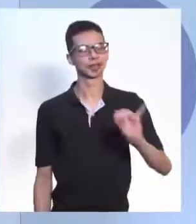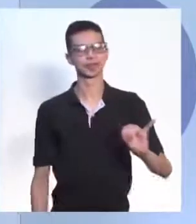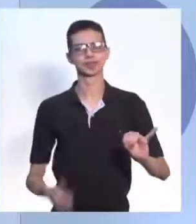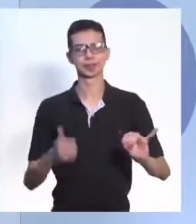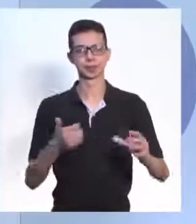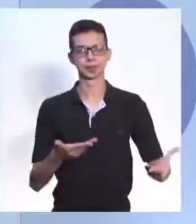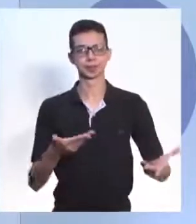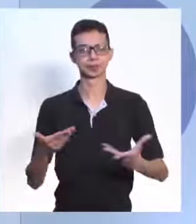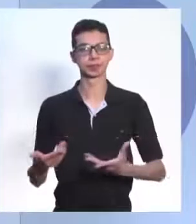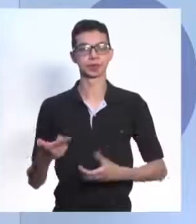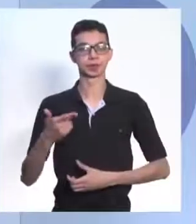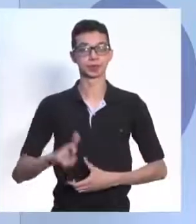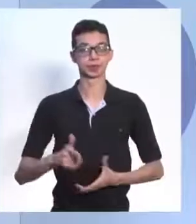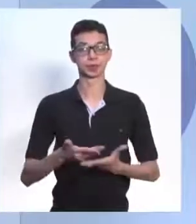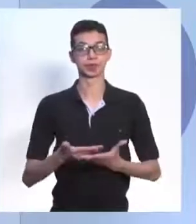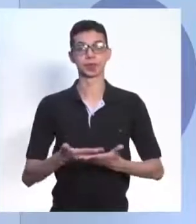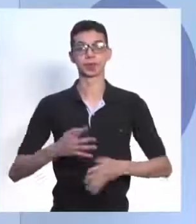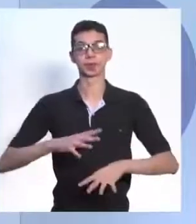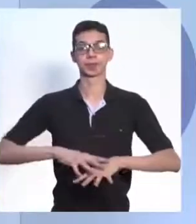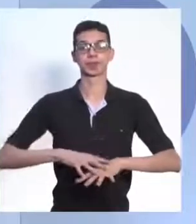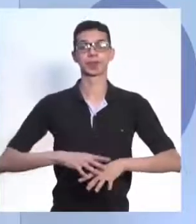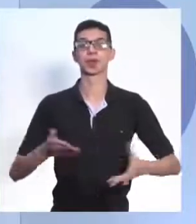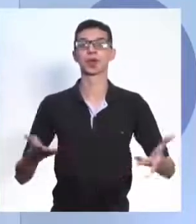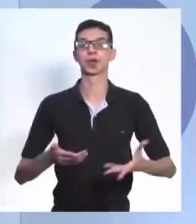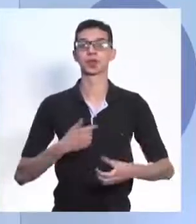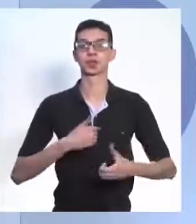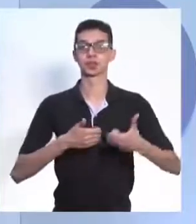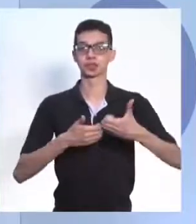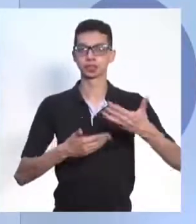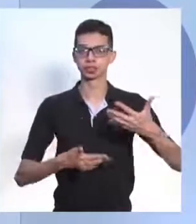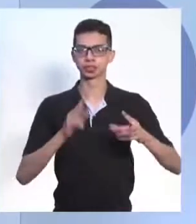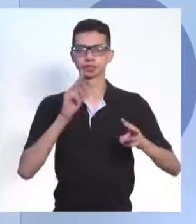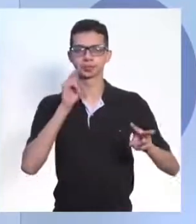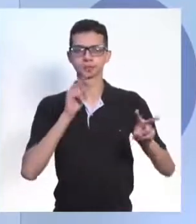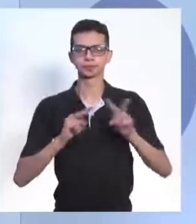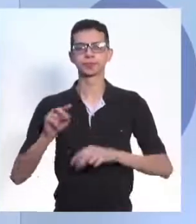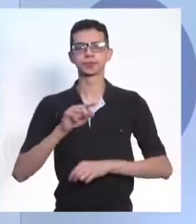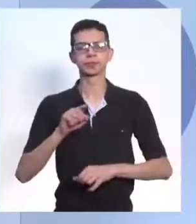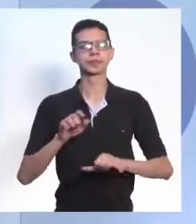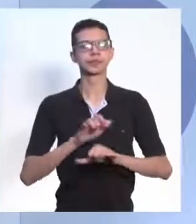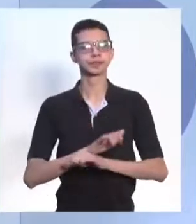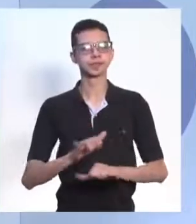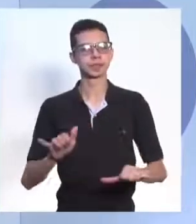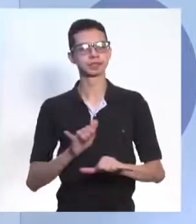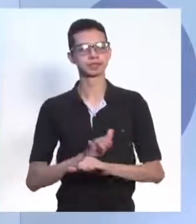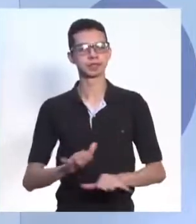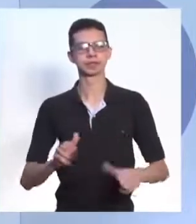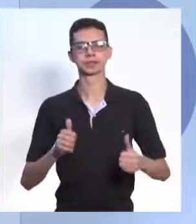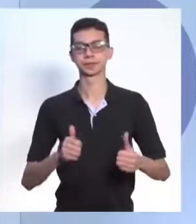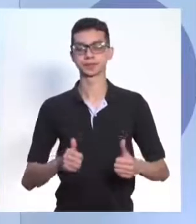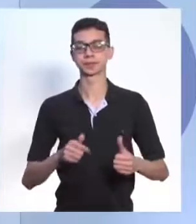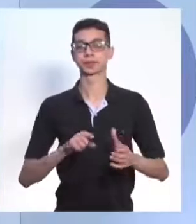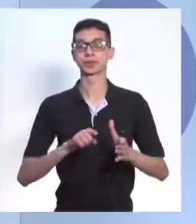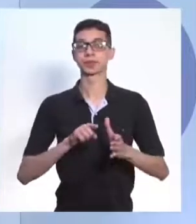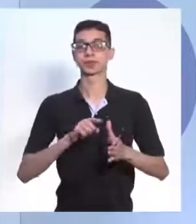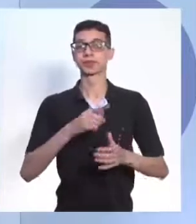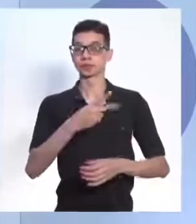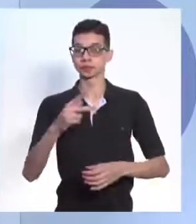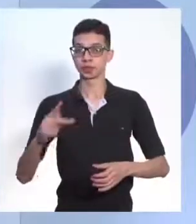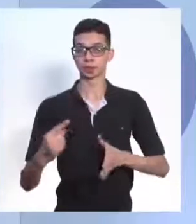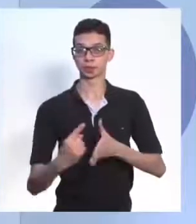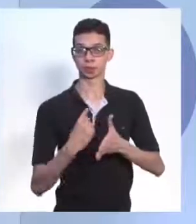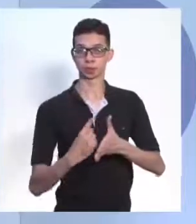matemática. Então hoje aqui vou estar com vocês no chat, acompanhando o que vocês estão dizendo, comentando aqui as perguntas de vocês.